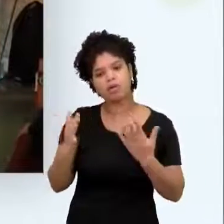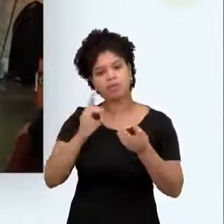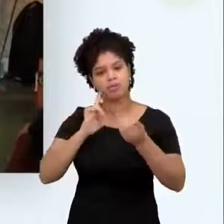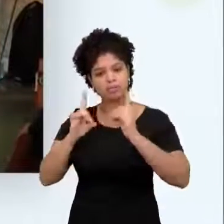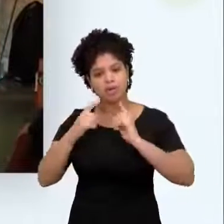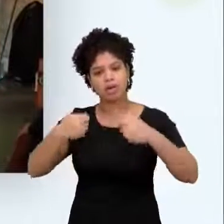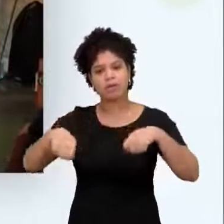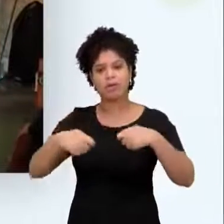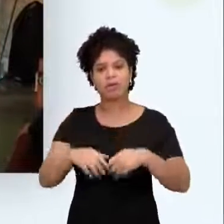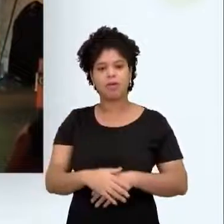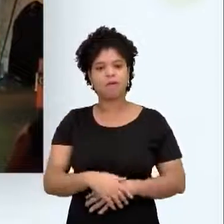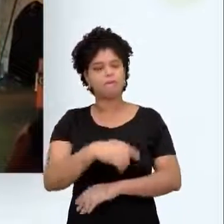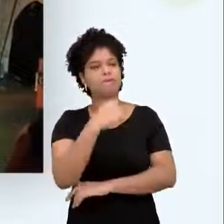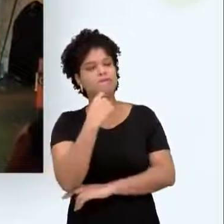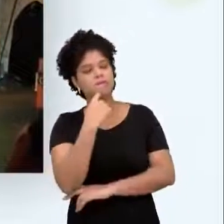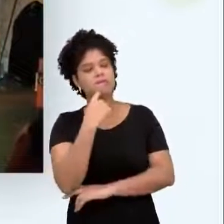Sim!